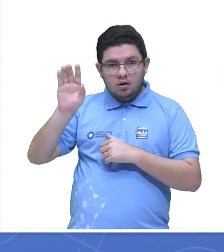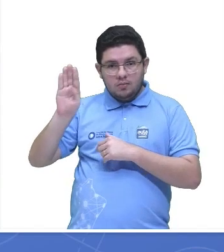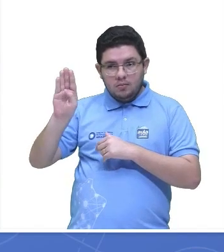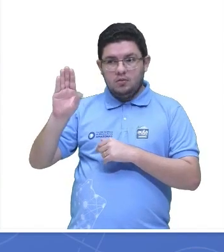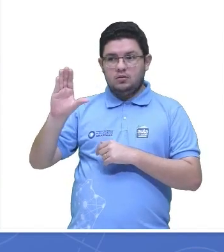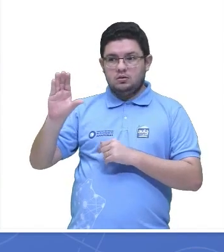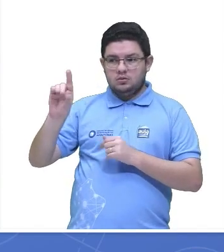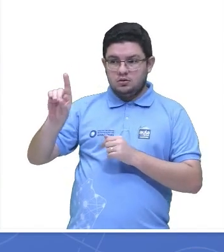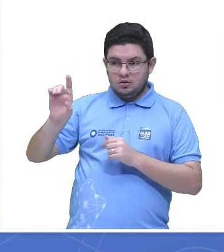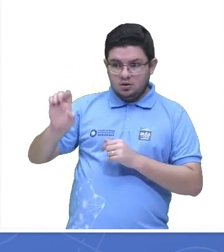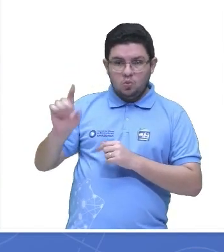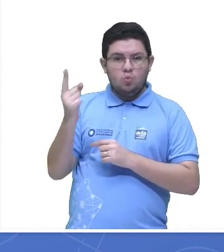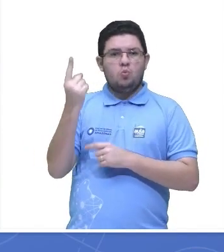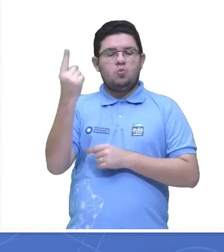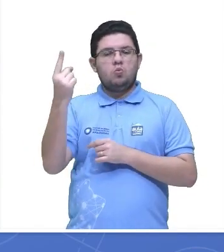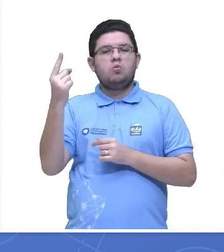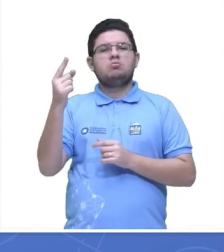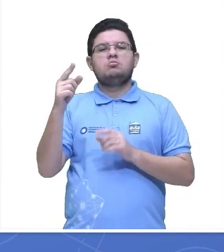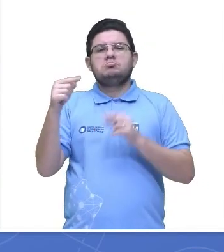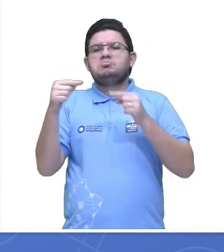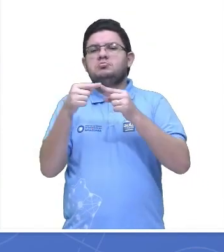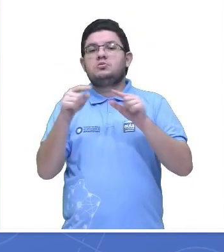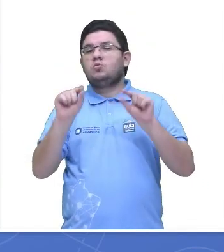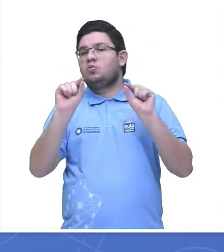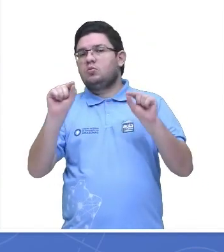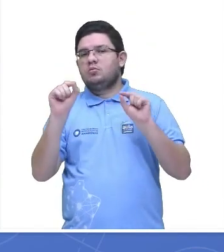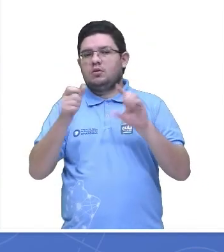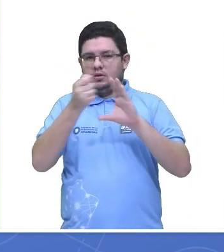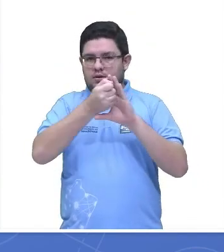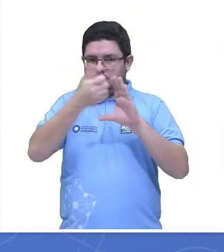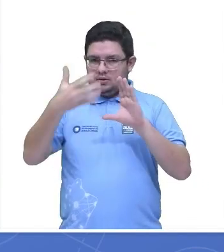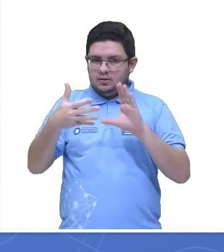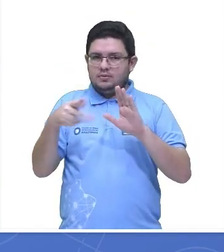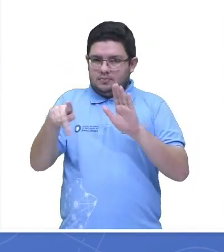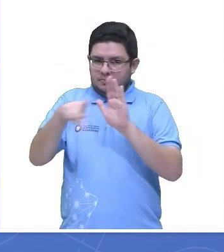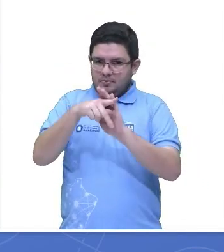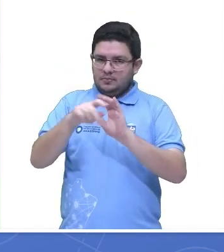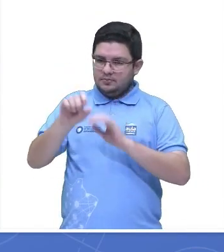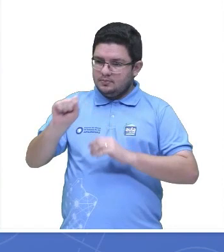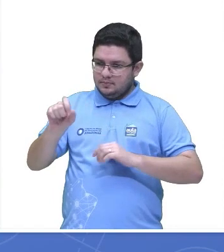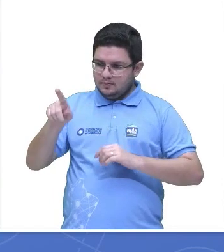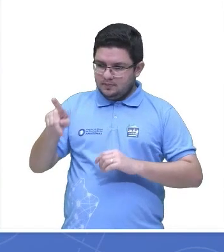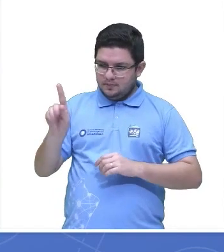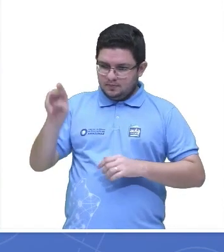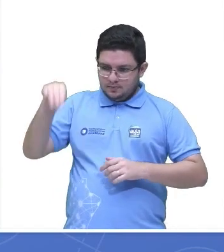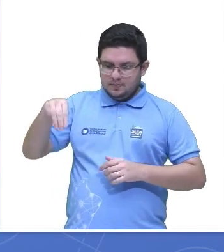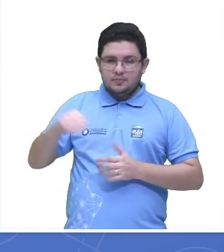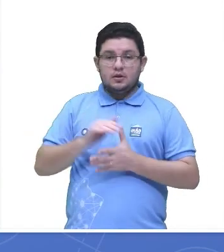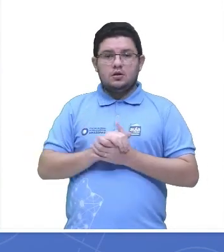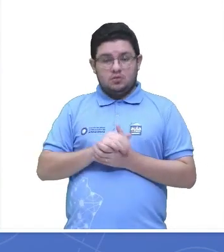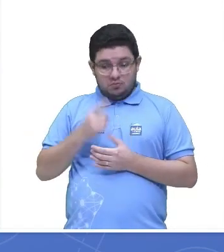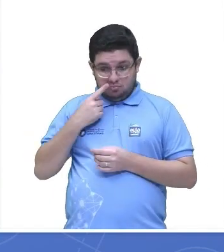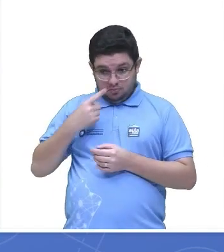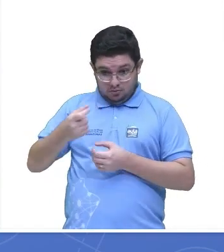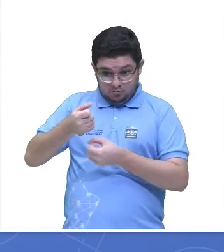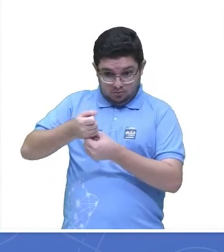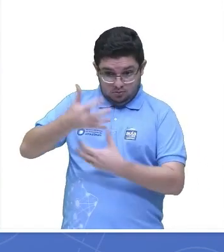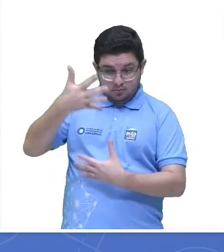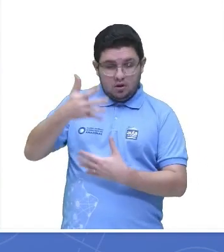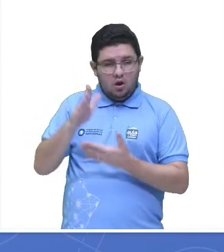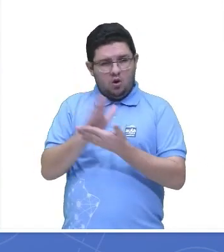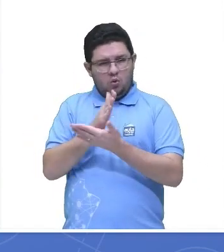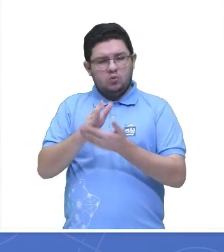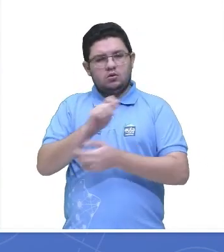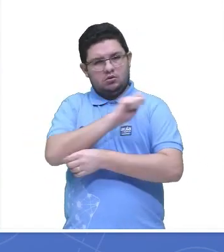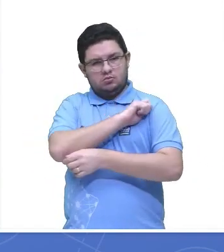que é o skimming. Aí nós temos alguns alunos que responderam aqui, o Mário José dizendo que é a letra A, o Mário José da escola Ernesto